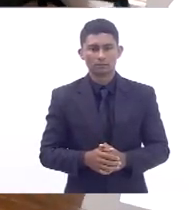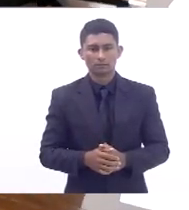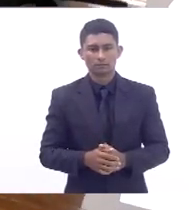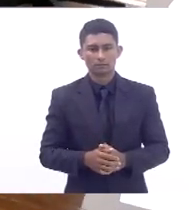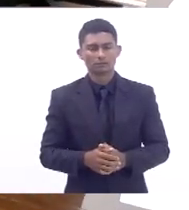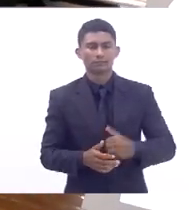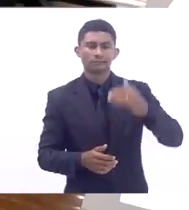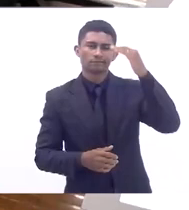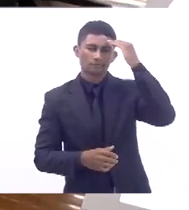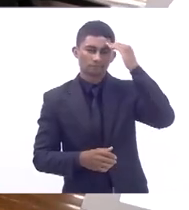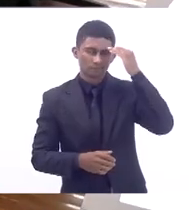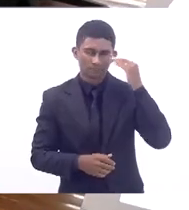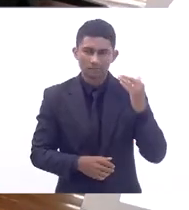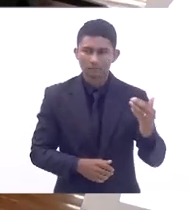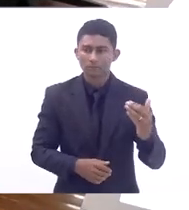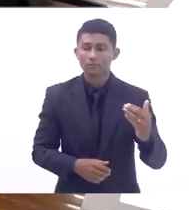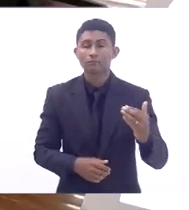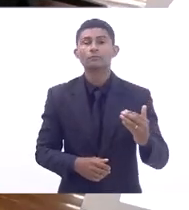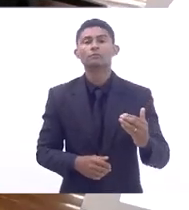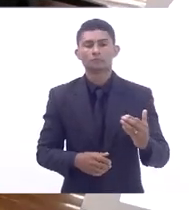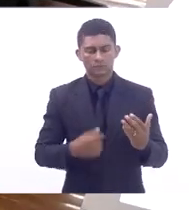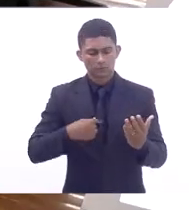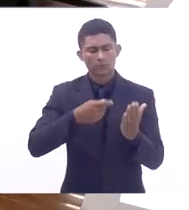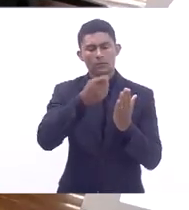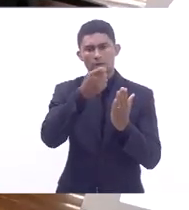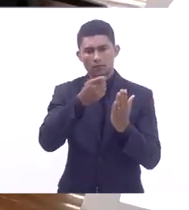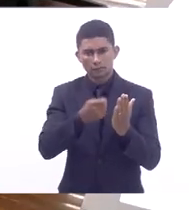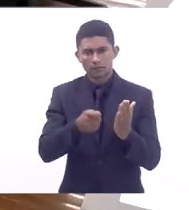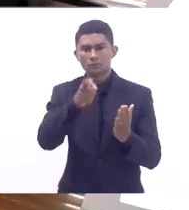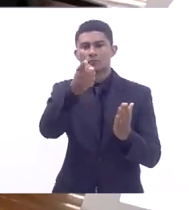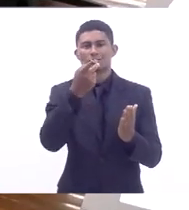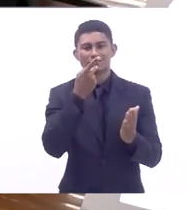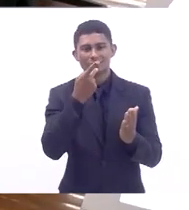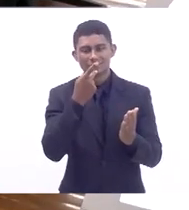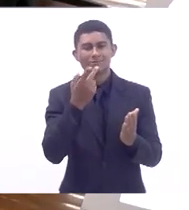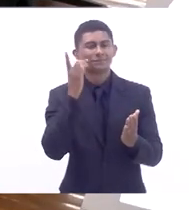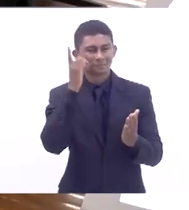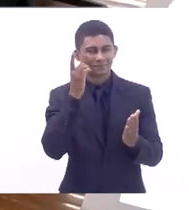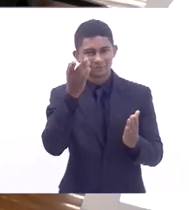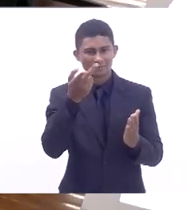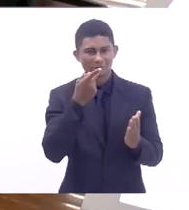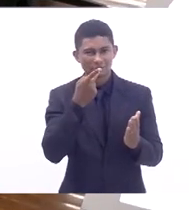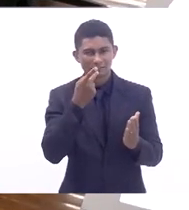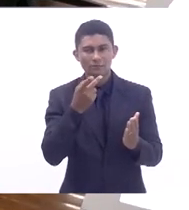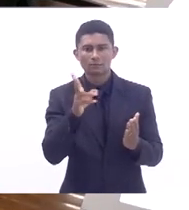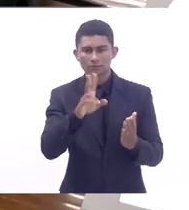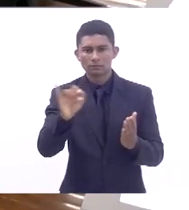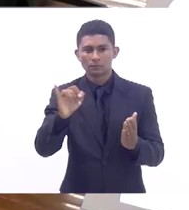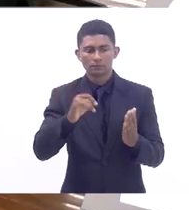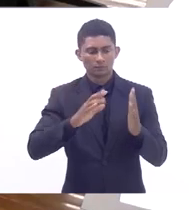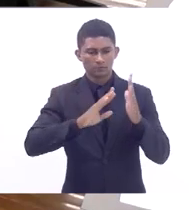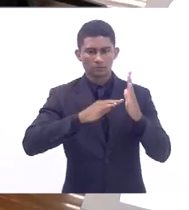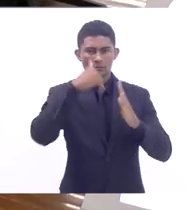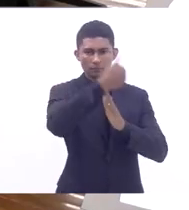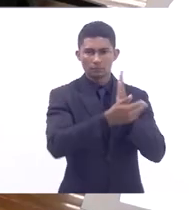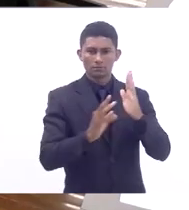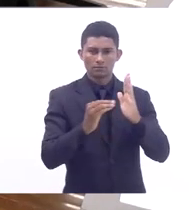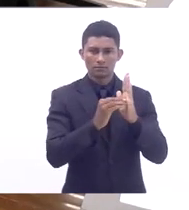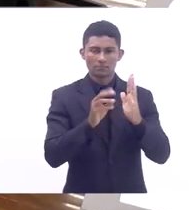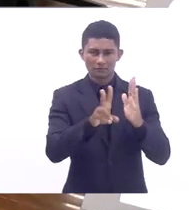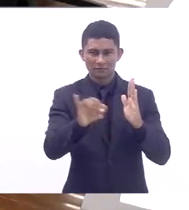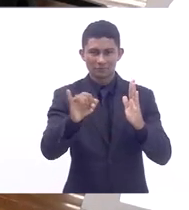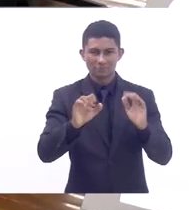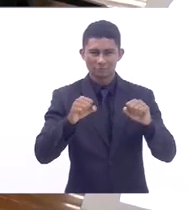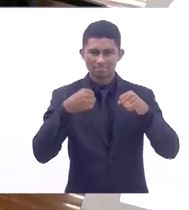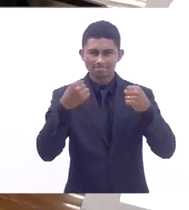é muito obrigado a deputado Já anotei aqui que o senhor falou que vai fazer então essa agenda procurar